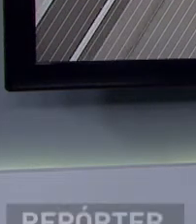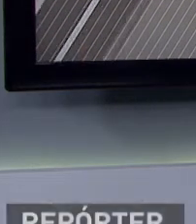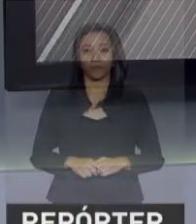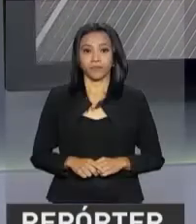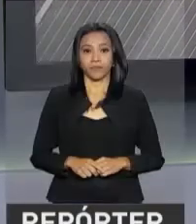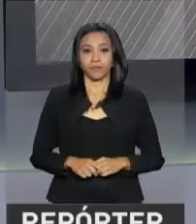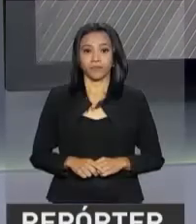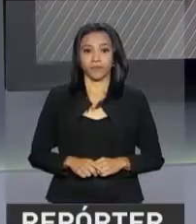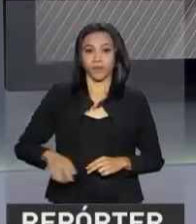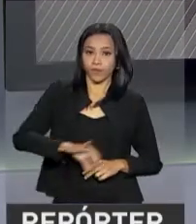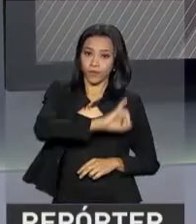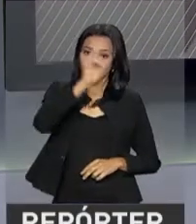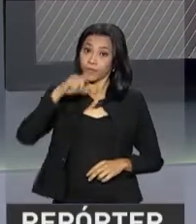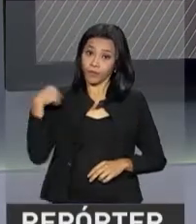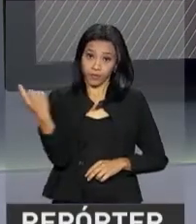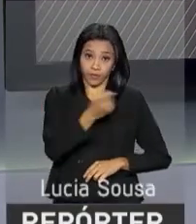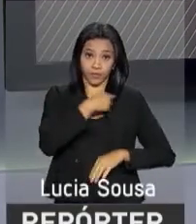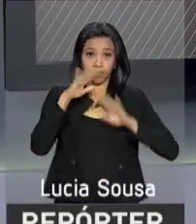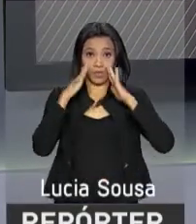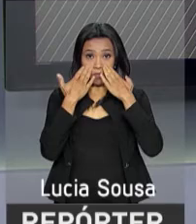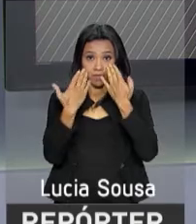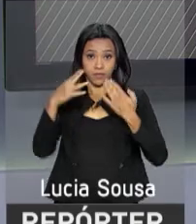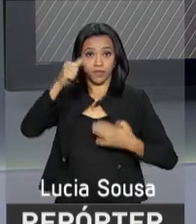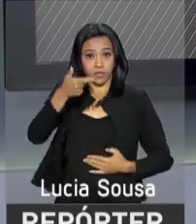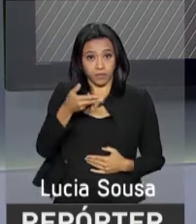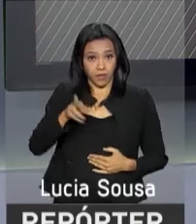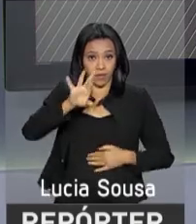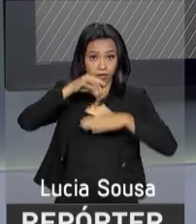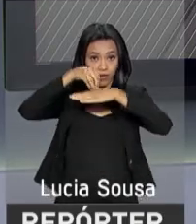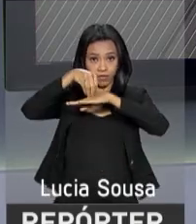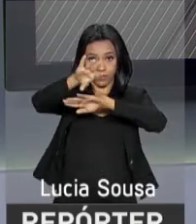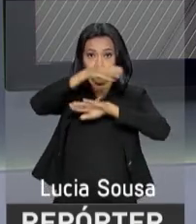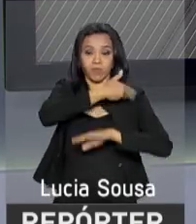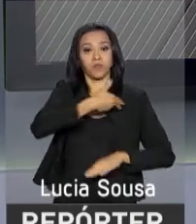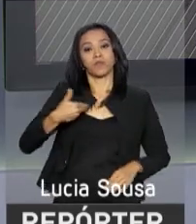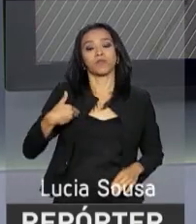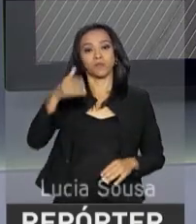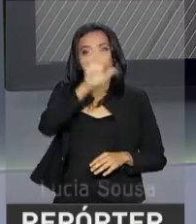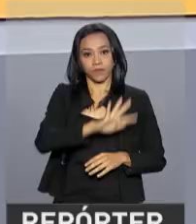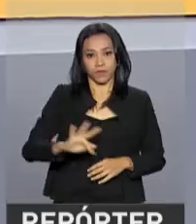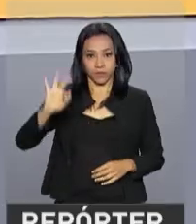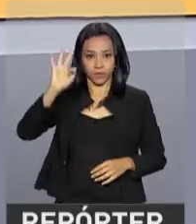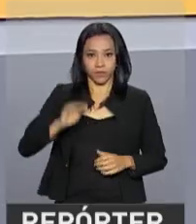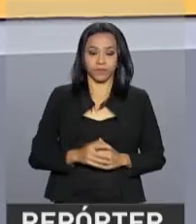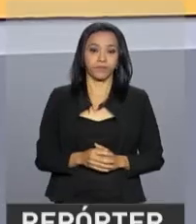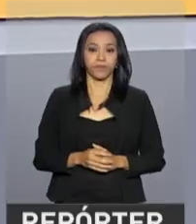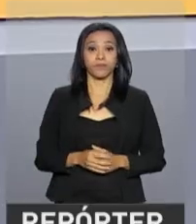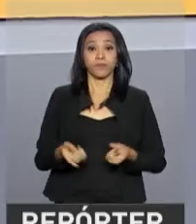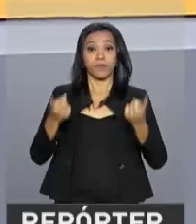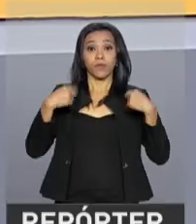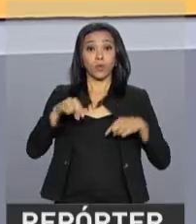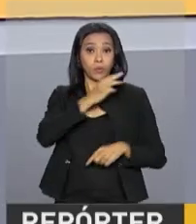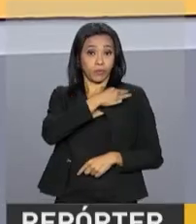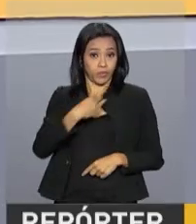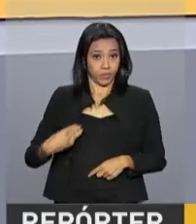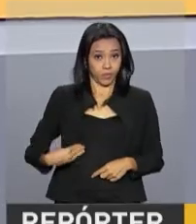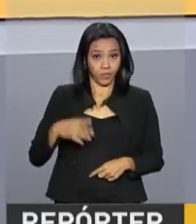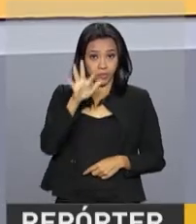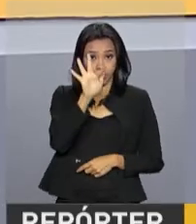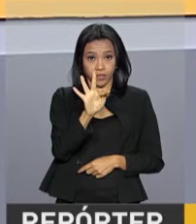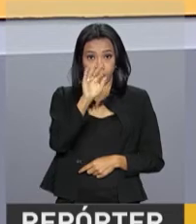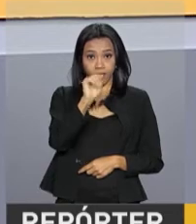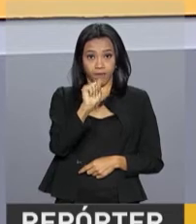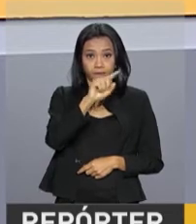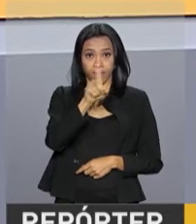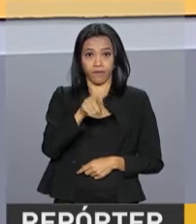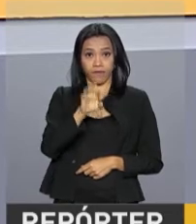olá estamos de volta com repórter nbr as notícias do governo federal o ministro da fazenda eduardo